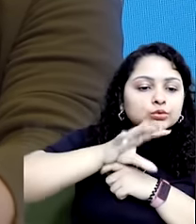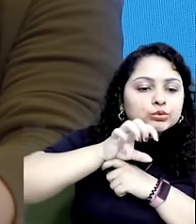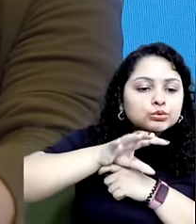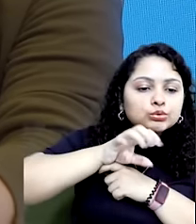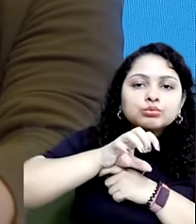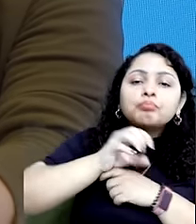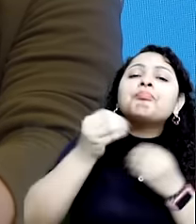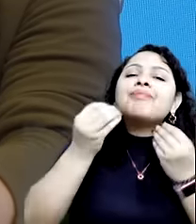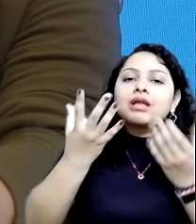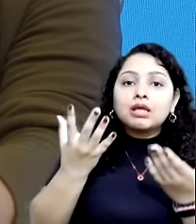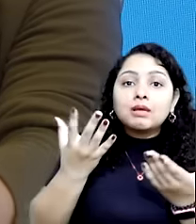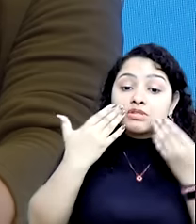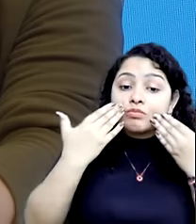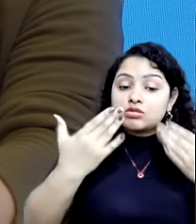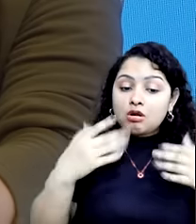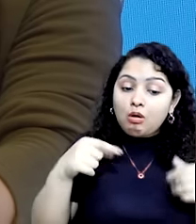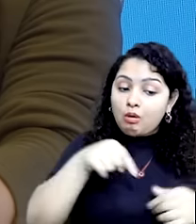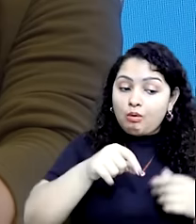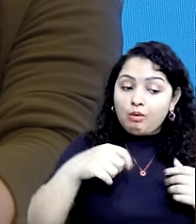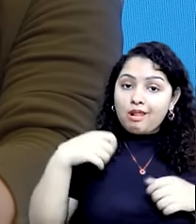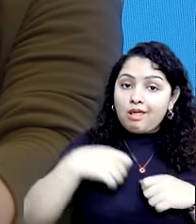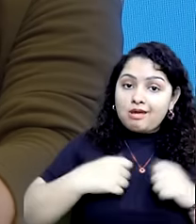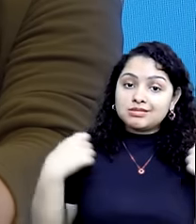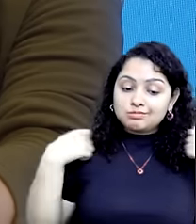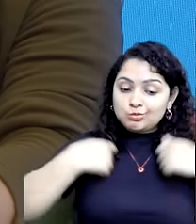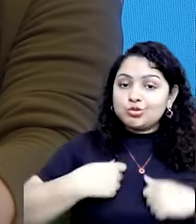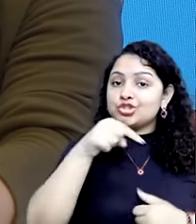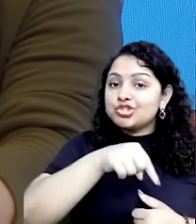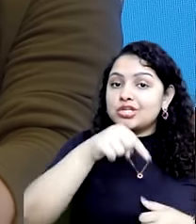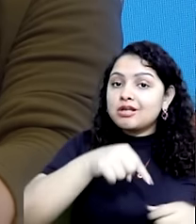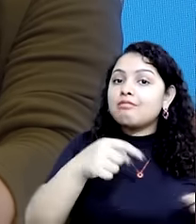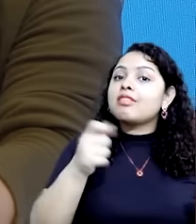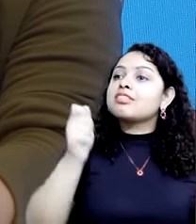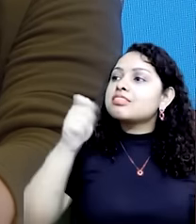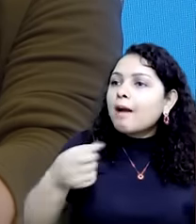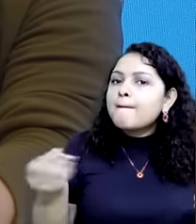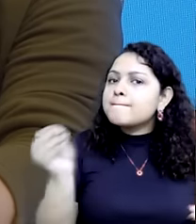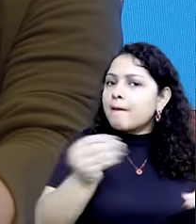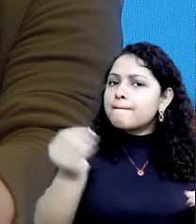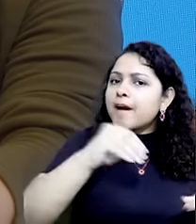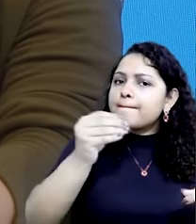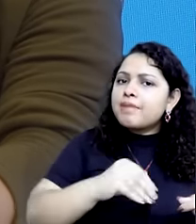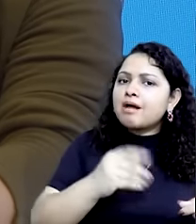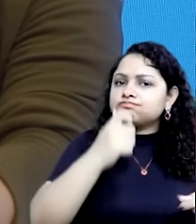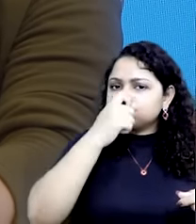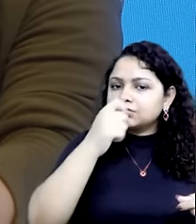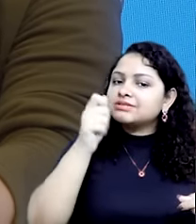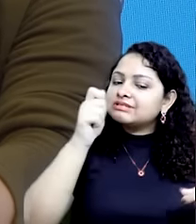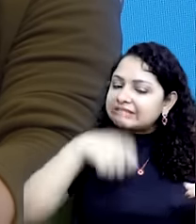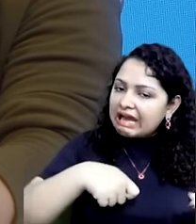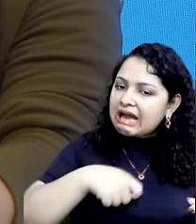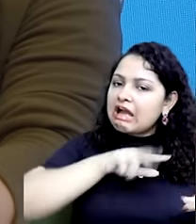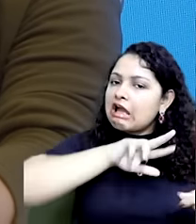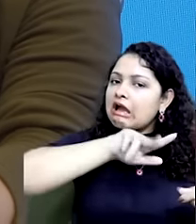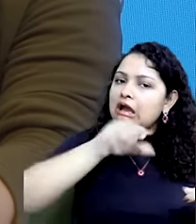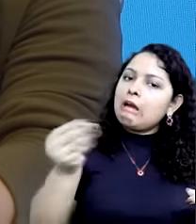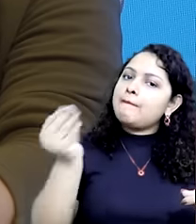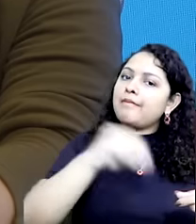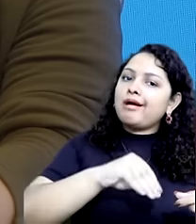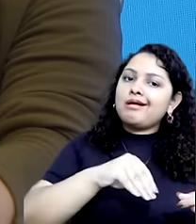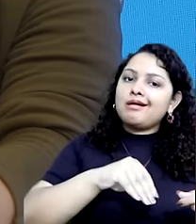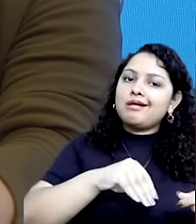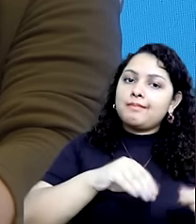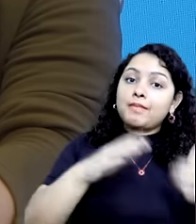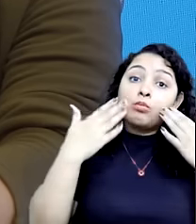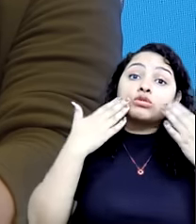cabe ali dentro então Eh cenário ele é ele ele é importante é realmente para colocar né a os